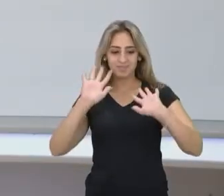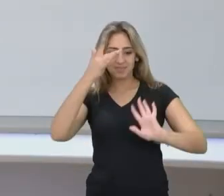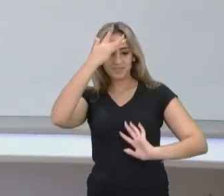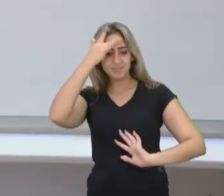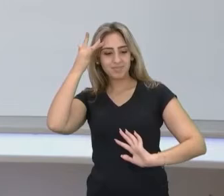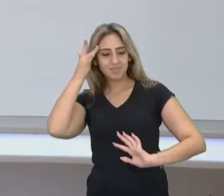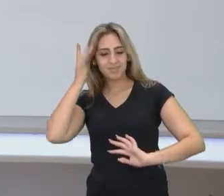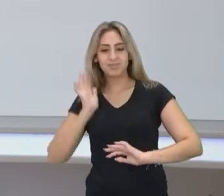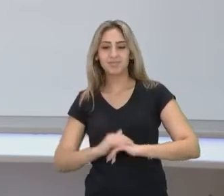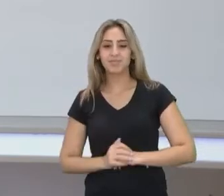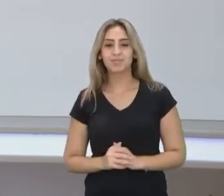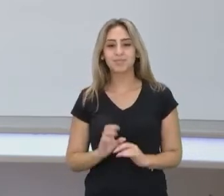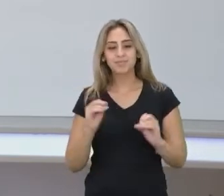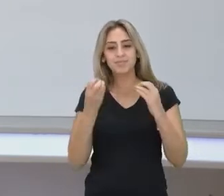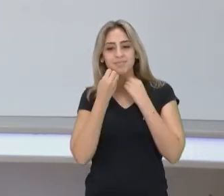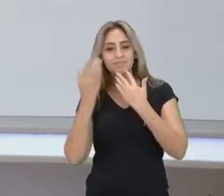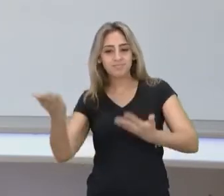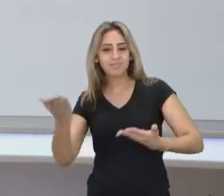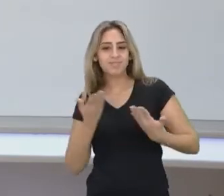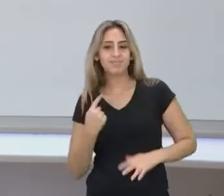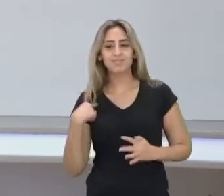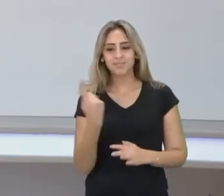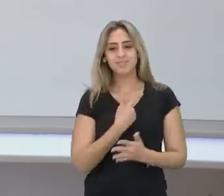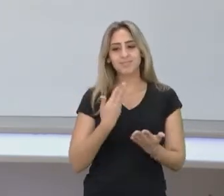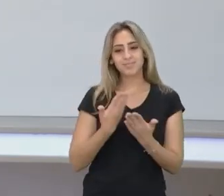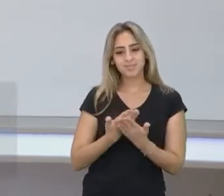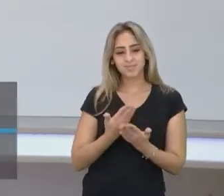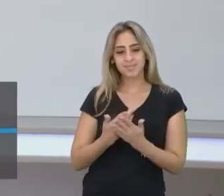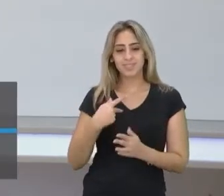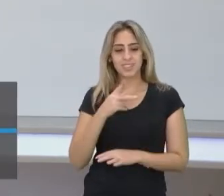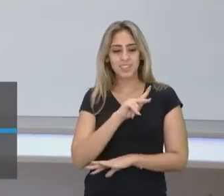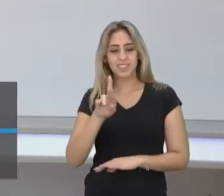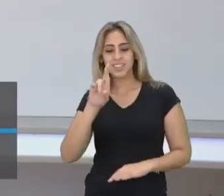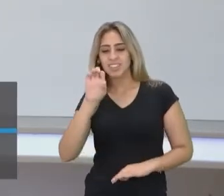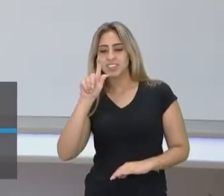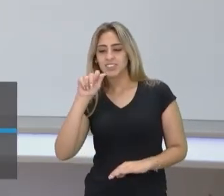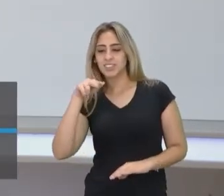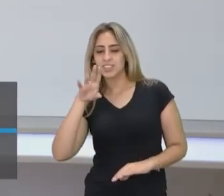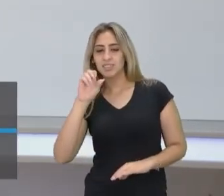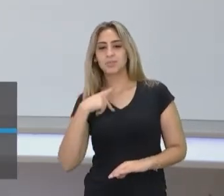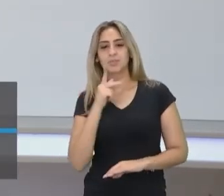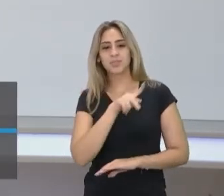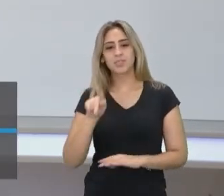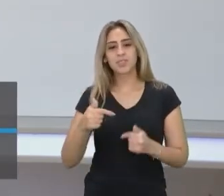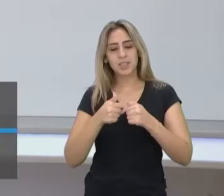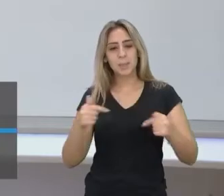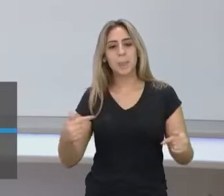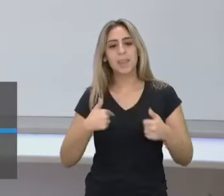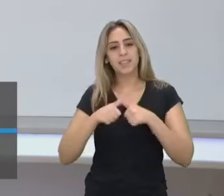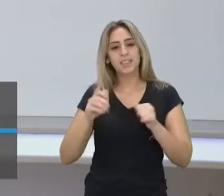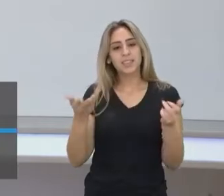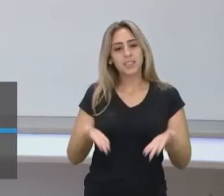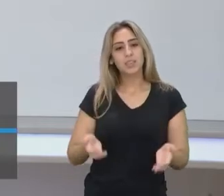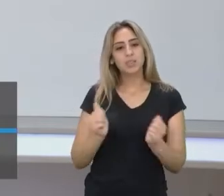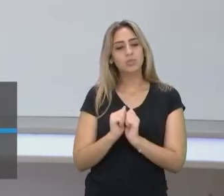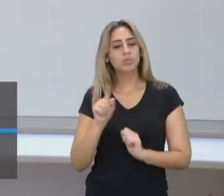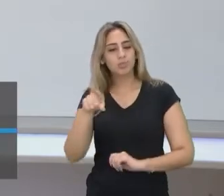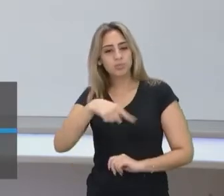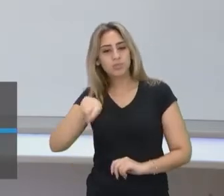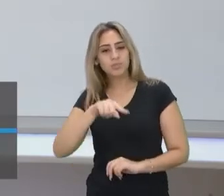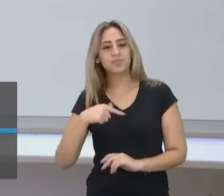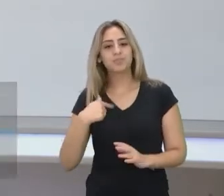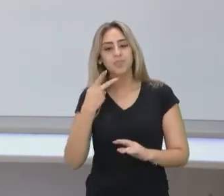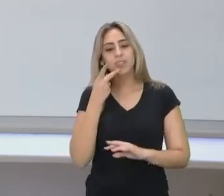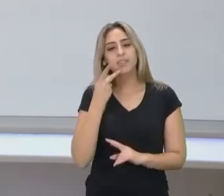Olá, pessoal! Sejam todos bem-vindos à nossa aula. Meu nome é Regiane, sou professora de Química e estou aqui hoje com vocês